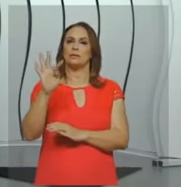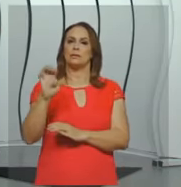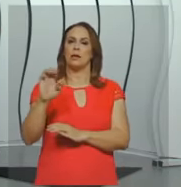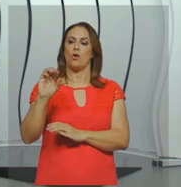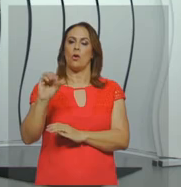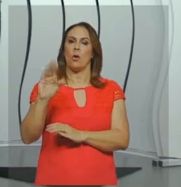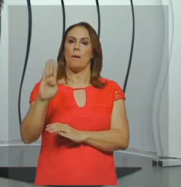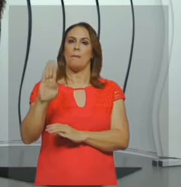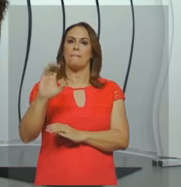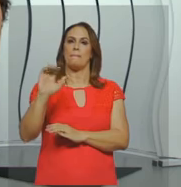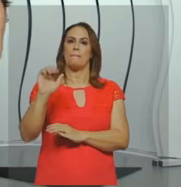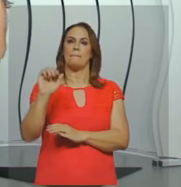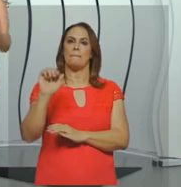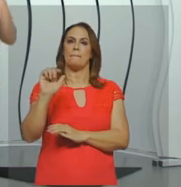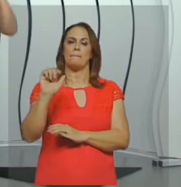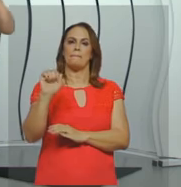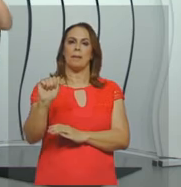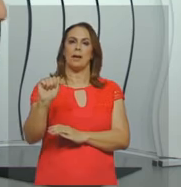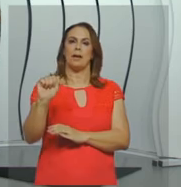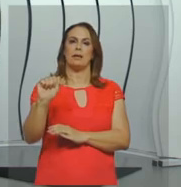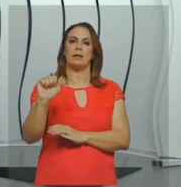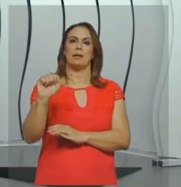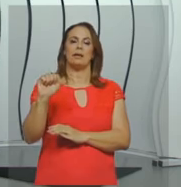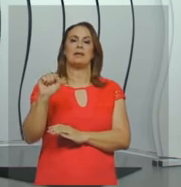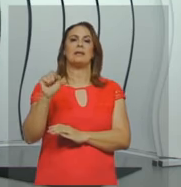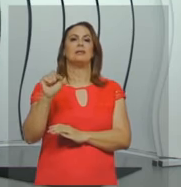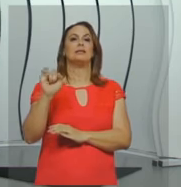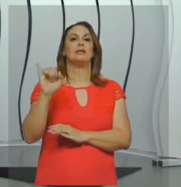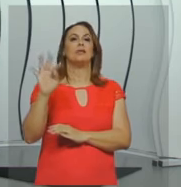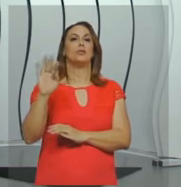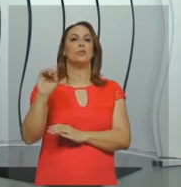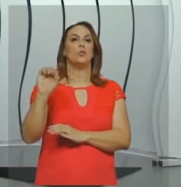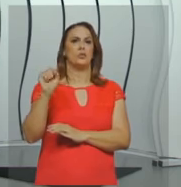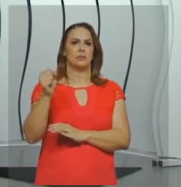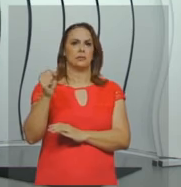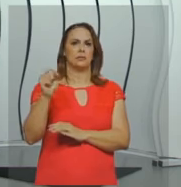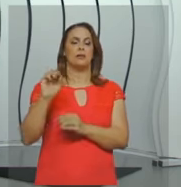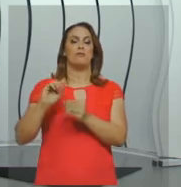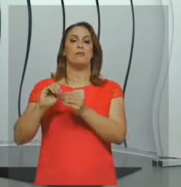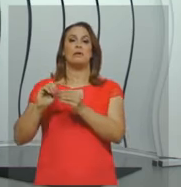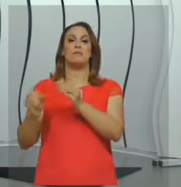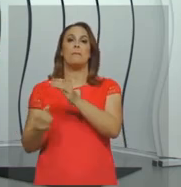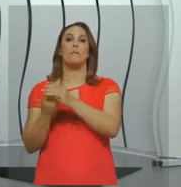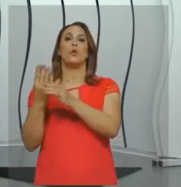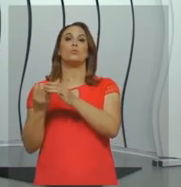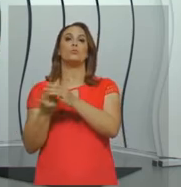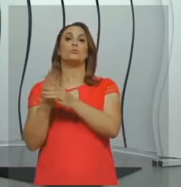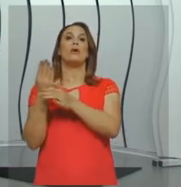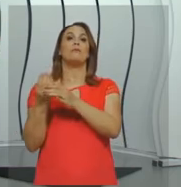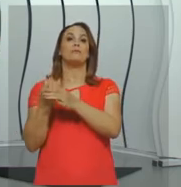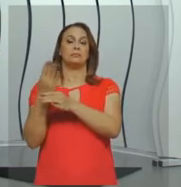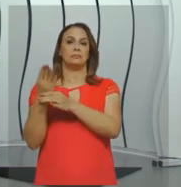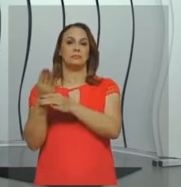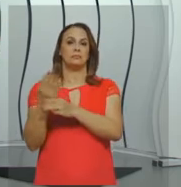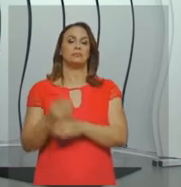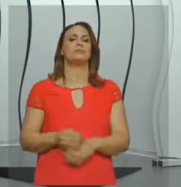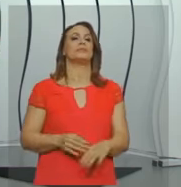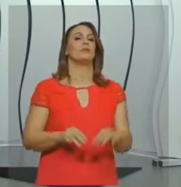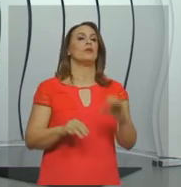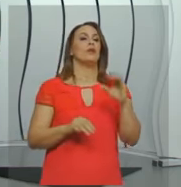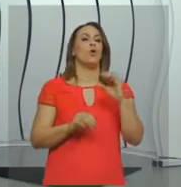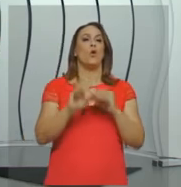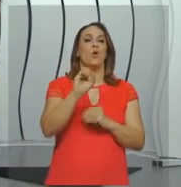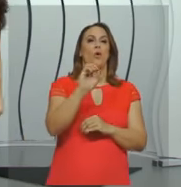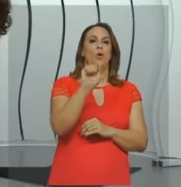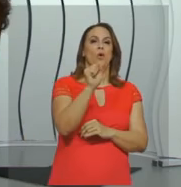Os osteoclastos, que vão fazer o papel inverso. Lembra aquele bichinho come, né? Ele vai devorar, ele vai digerir